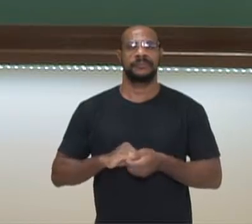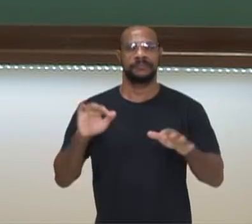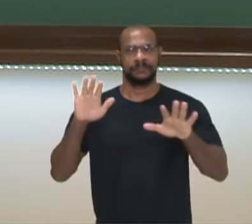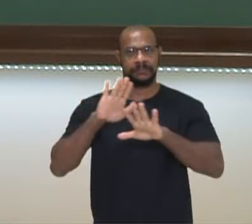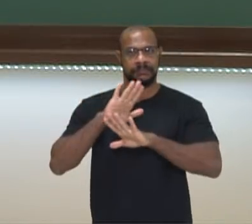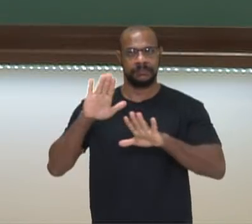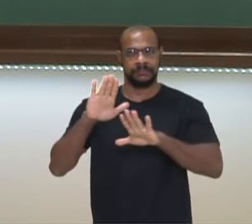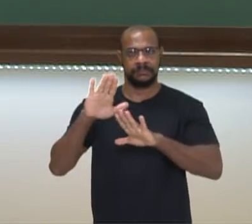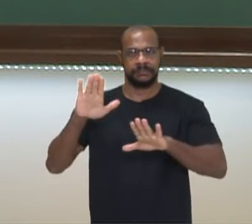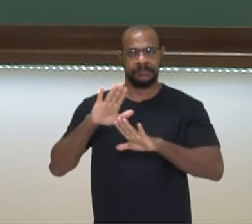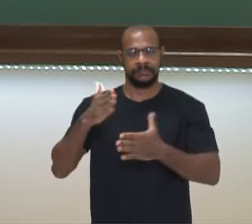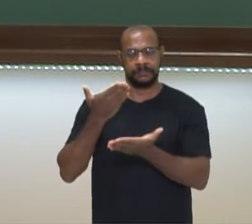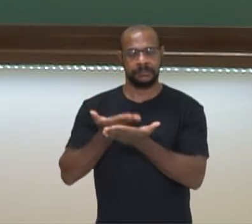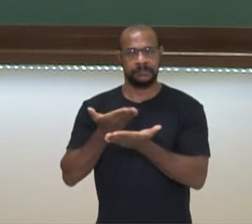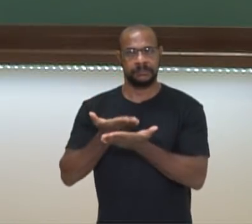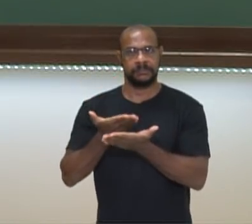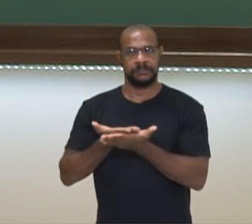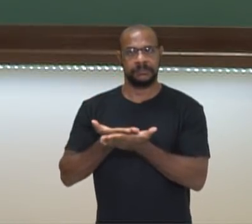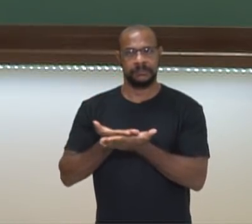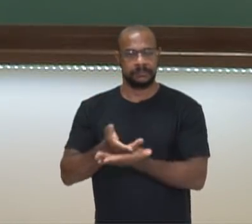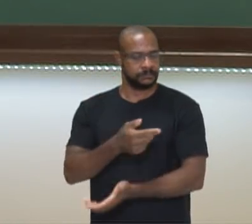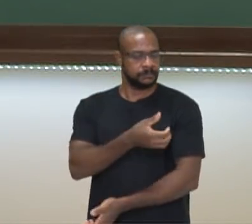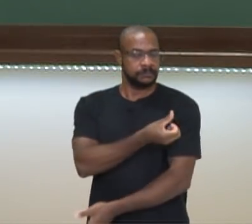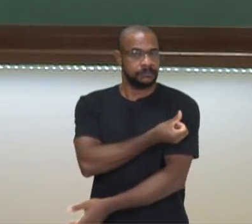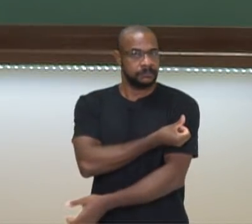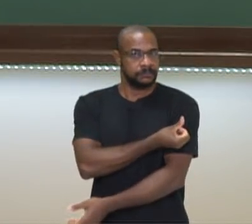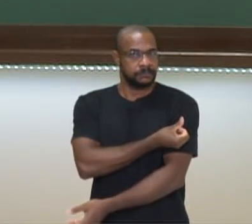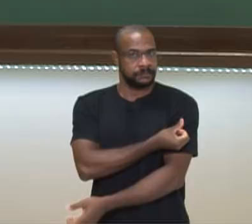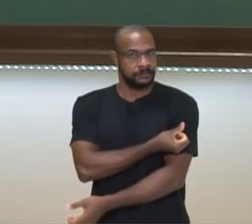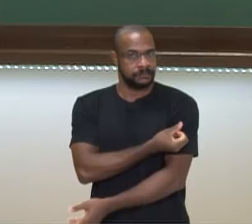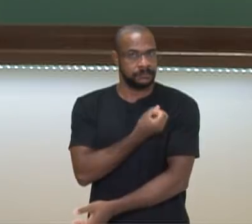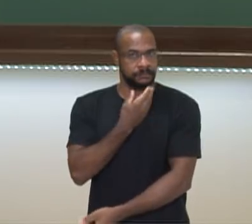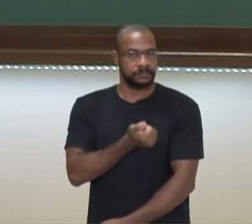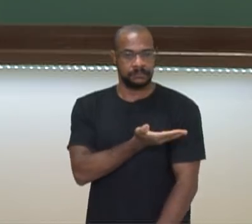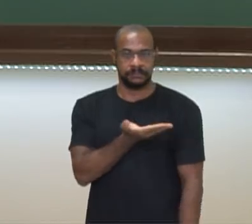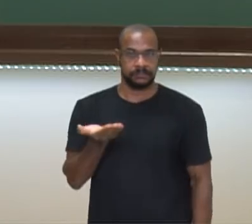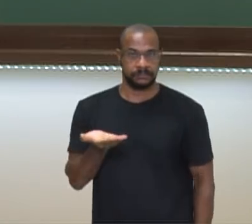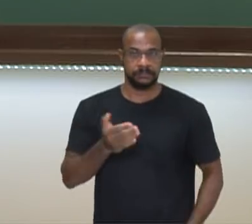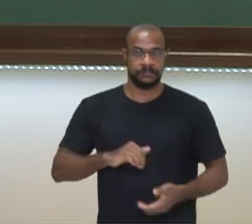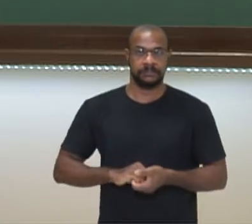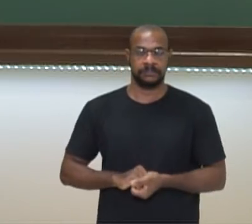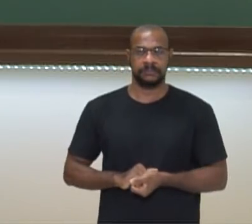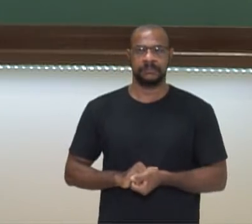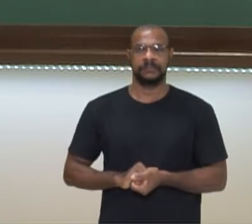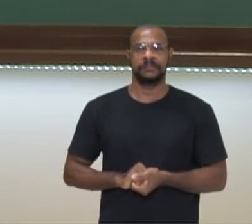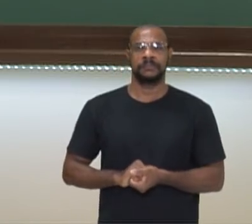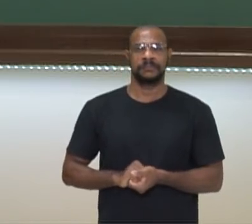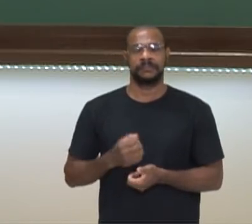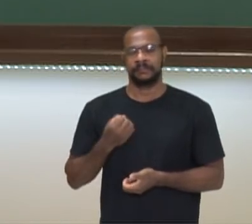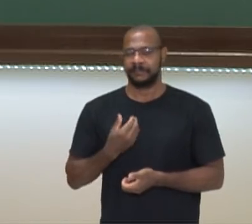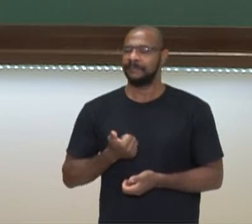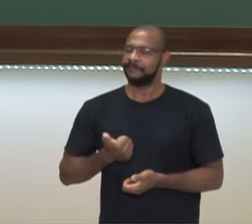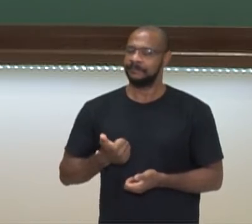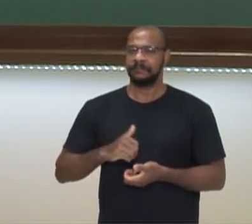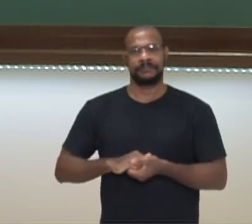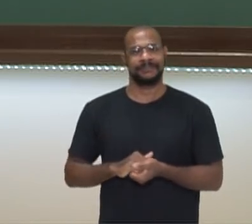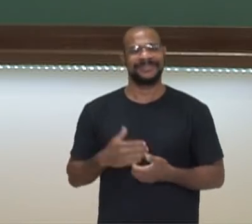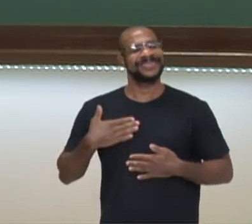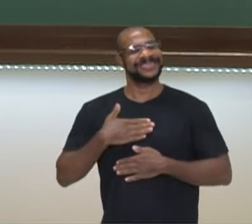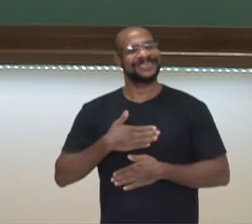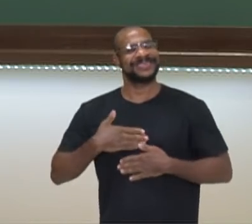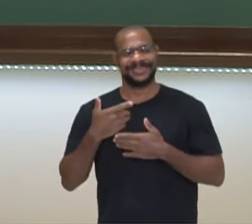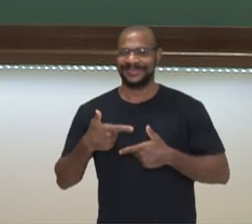Olá, meus queridos estudantes do 6º ano. Tudo bem com vocês? Que bom, fico muito